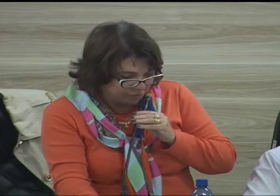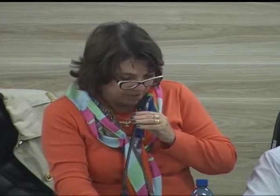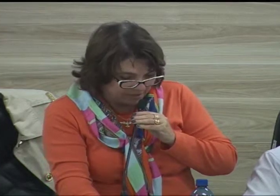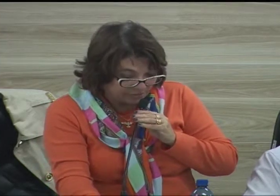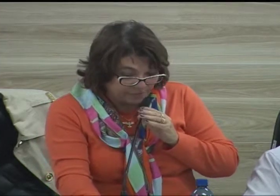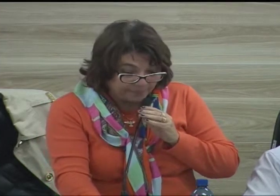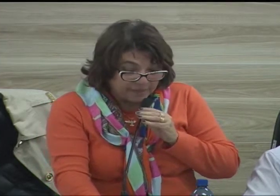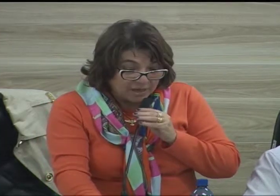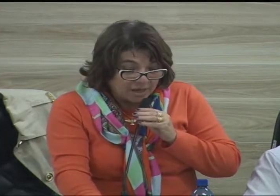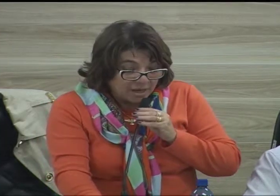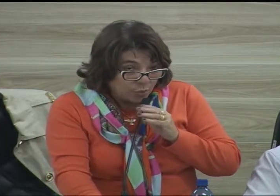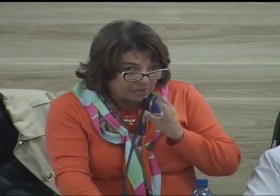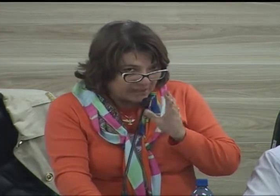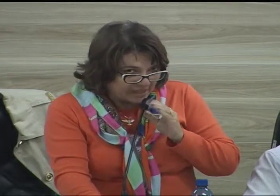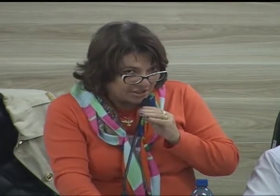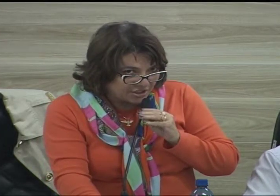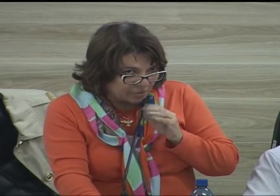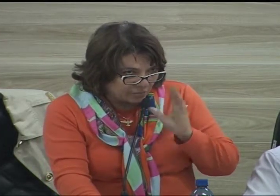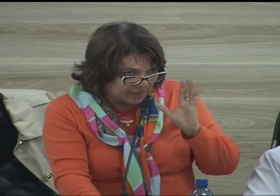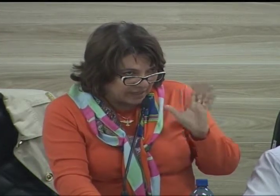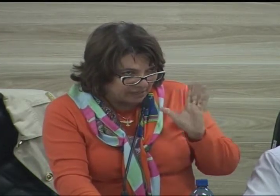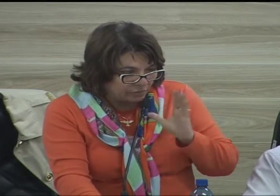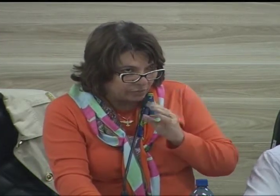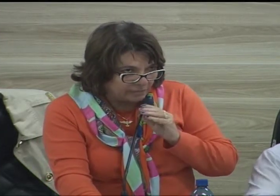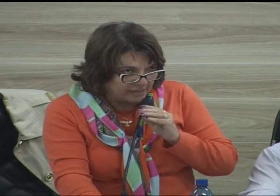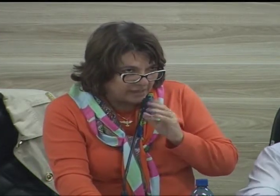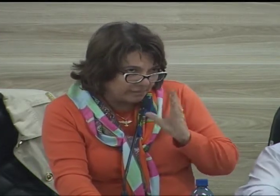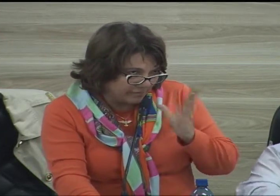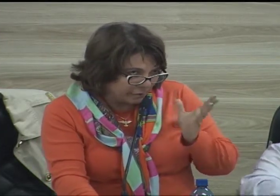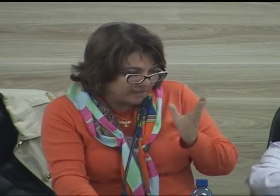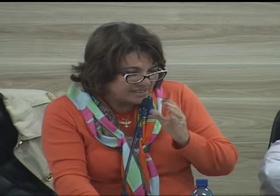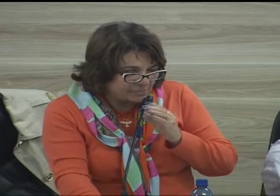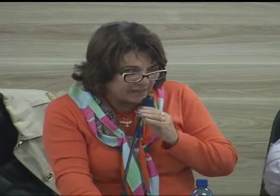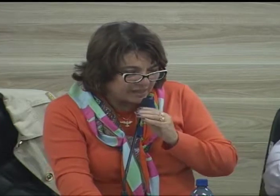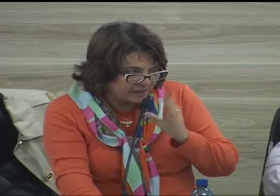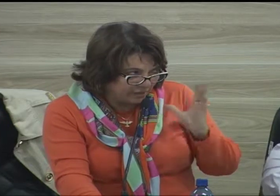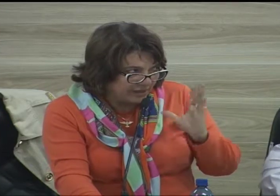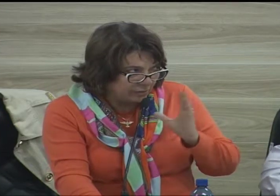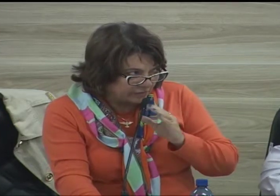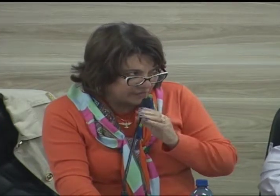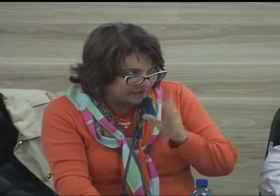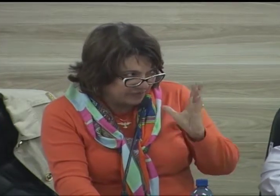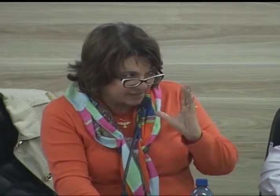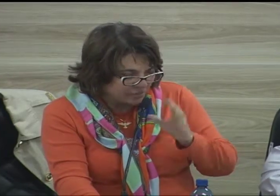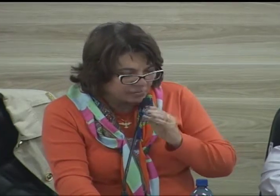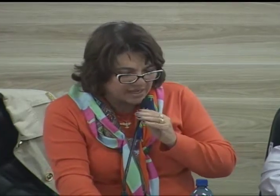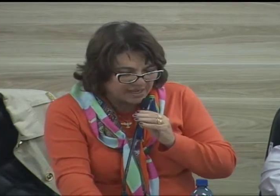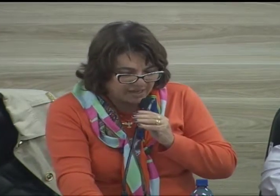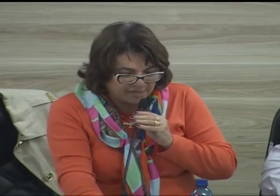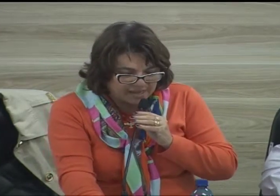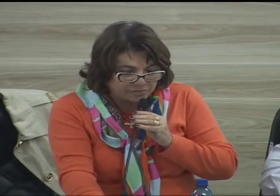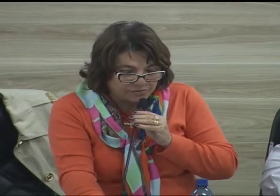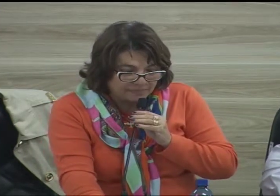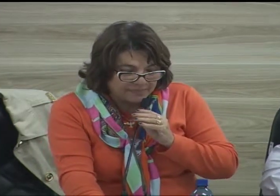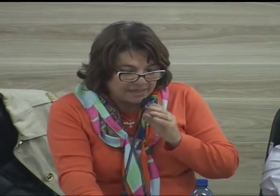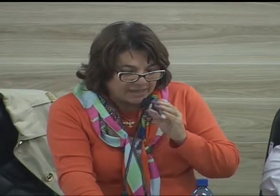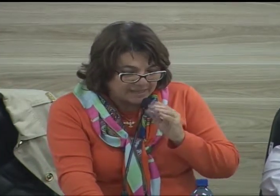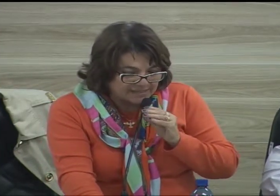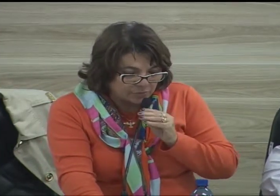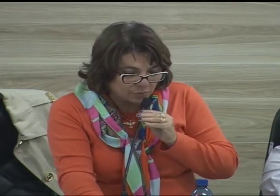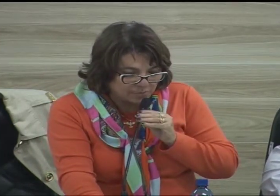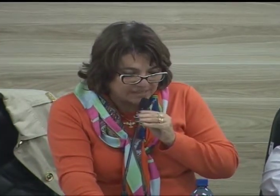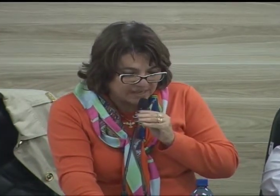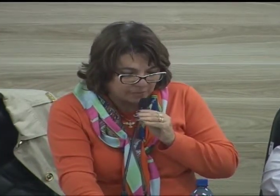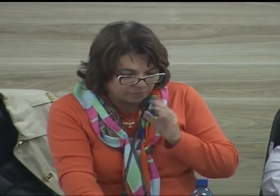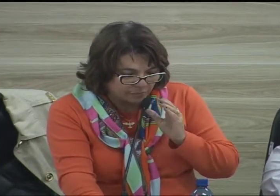Negócios Jurídicos. Quanto à questão, Cleiton, de talvez explicando aquilo que você fez, alguns requerimentos, em